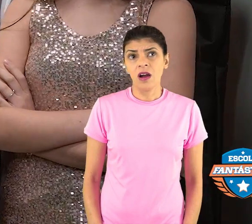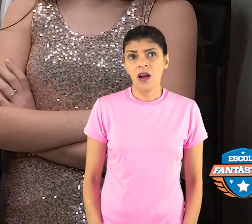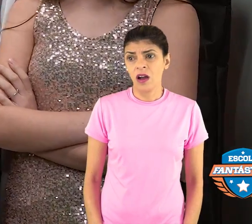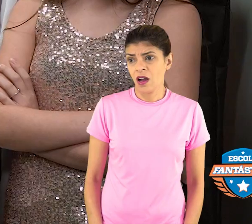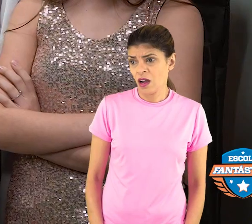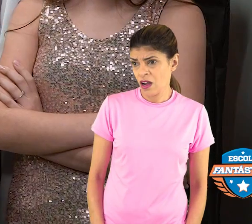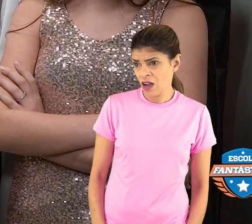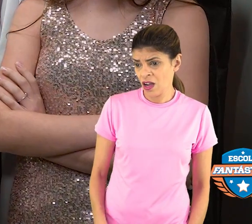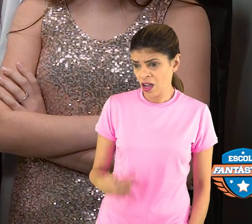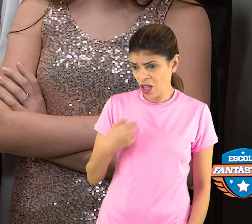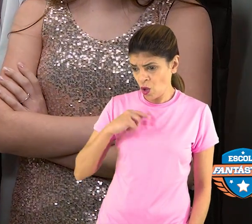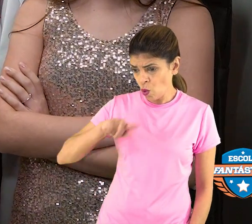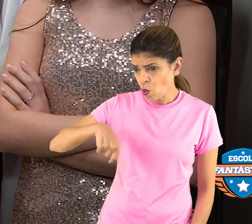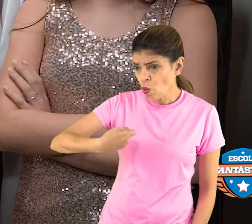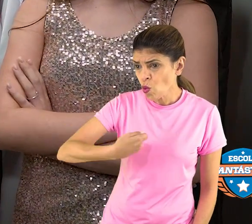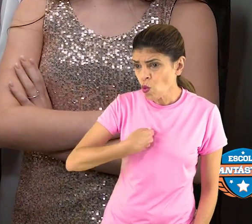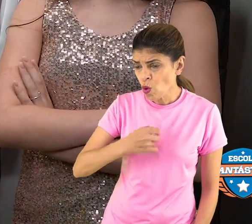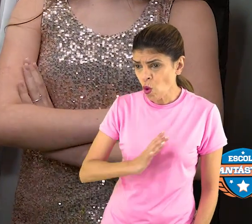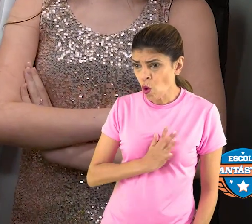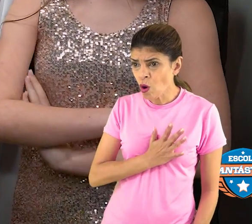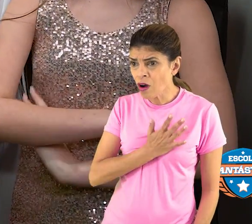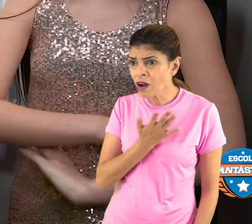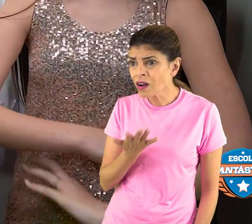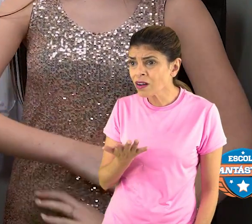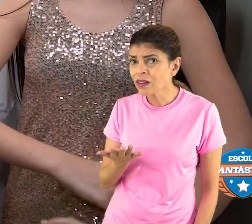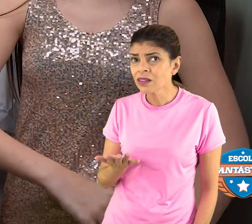Então é isso que eu sou?